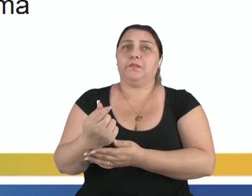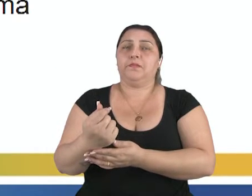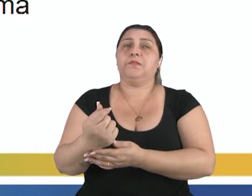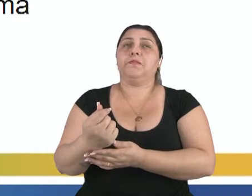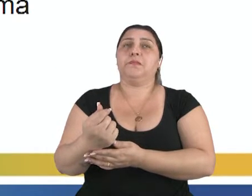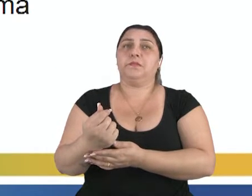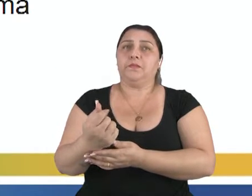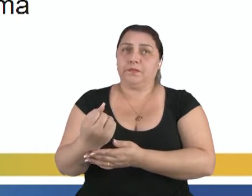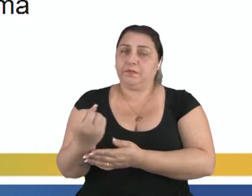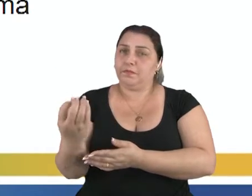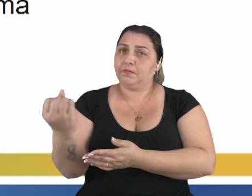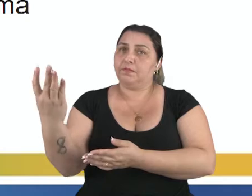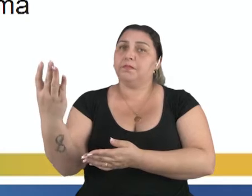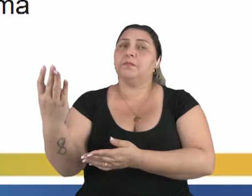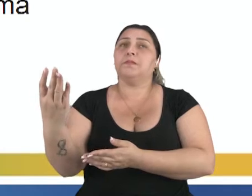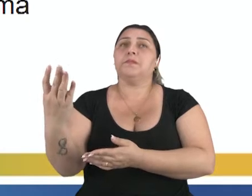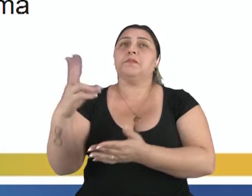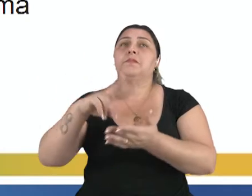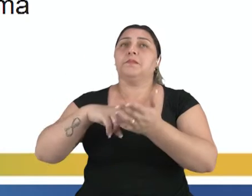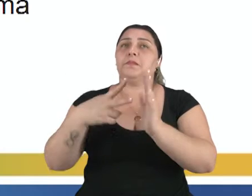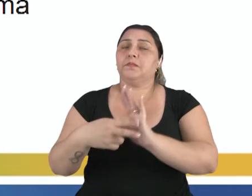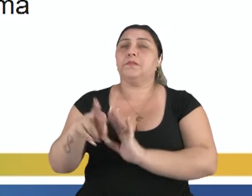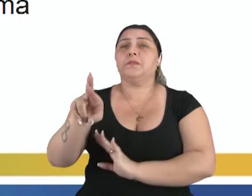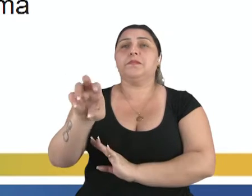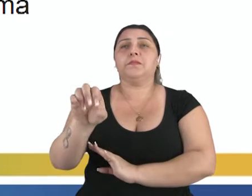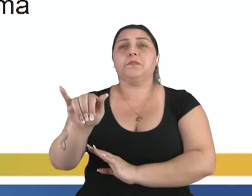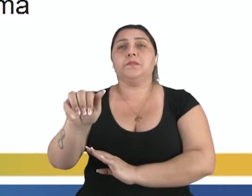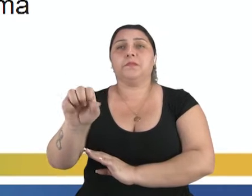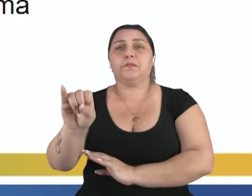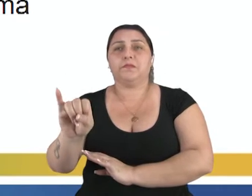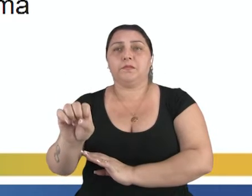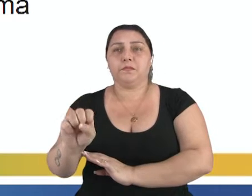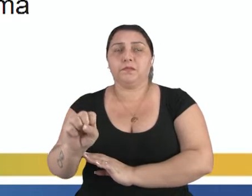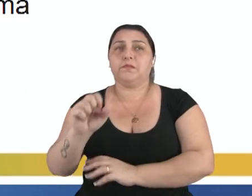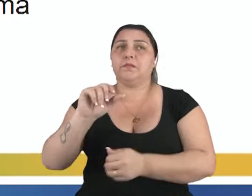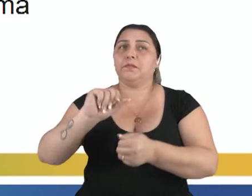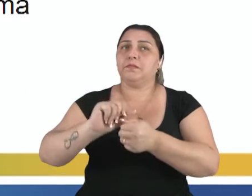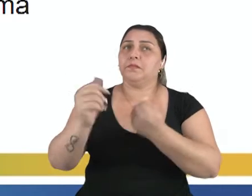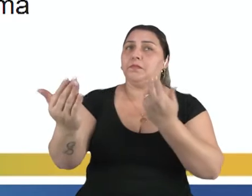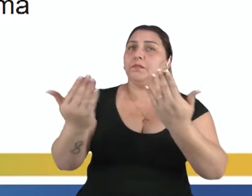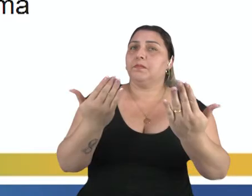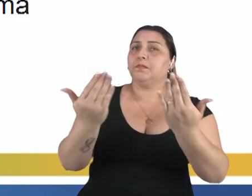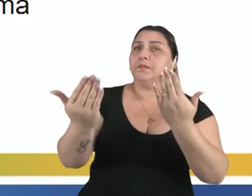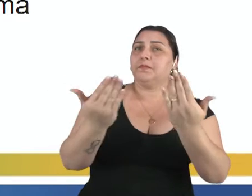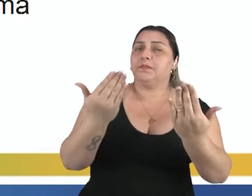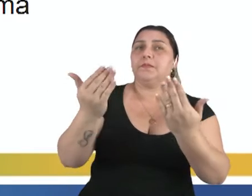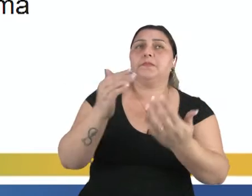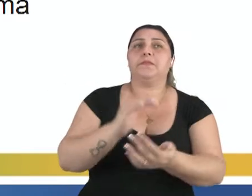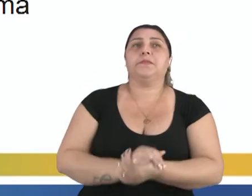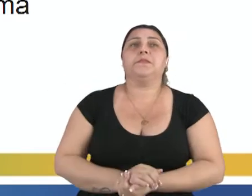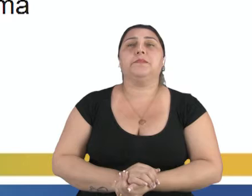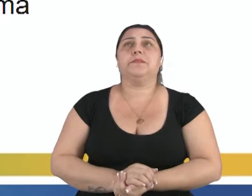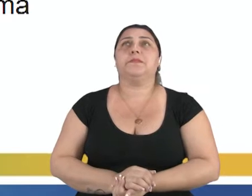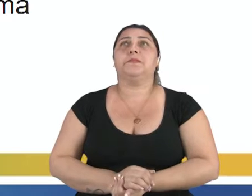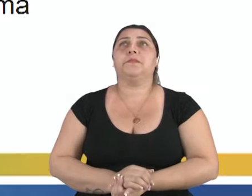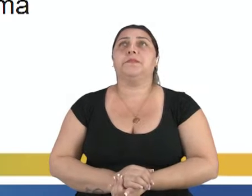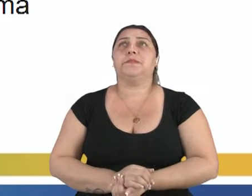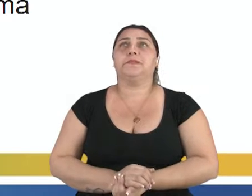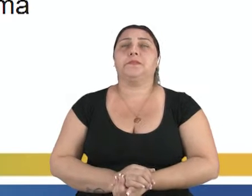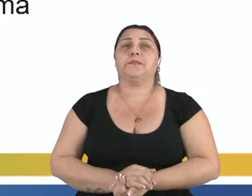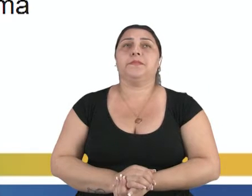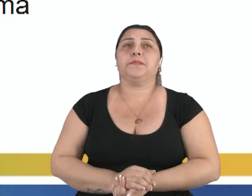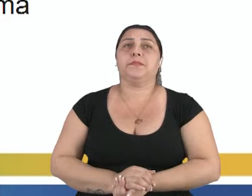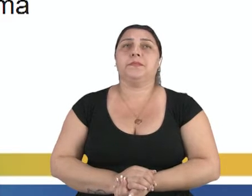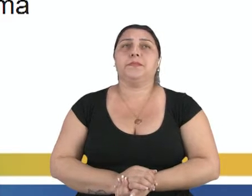E aí, fazendo o comparativo em relação à generalização da função afim, que é dado pela f de x igual a